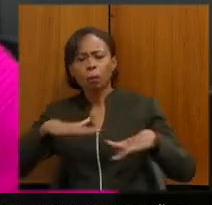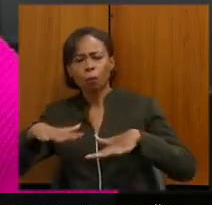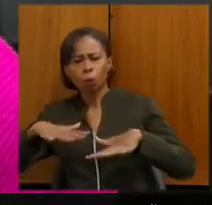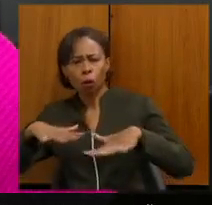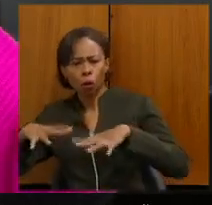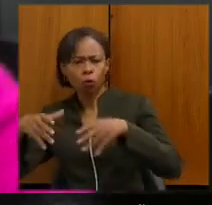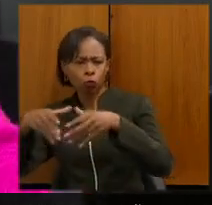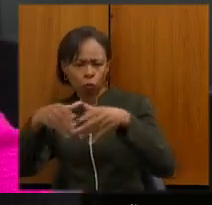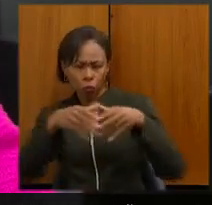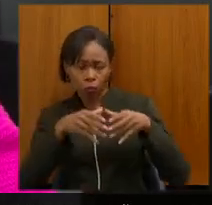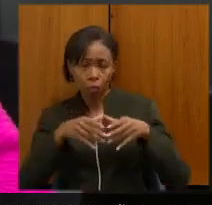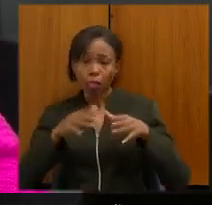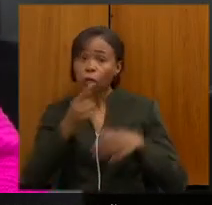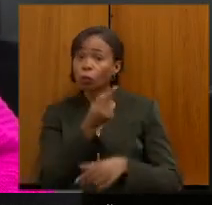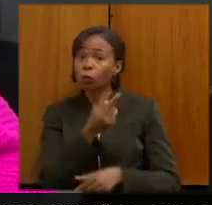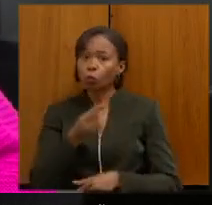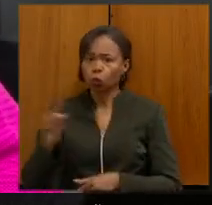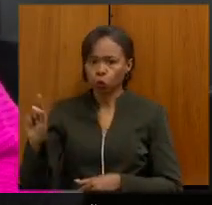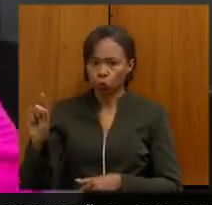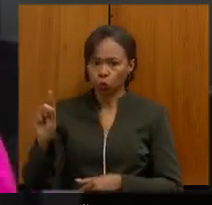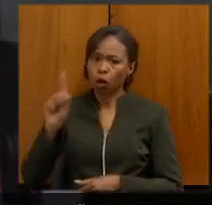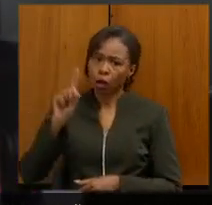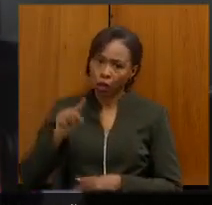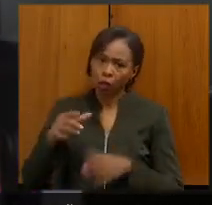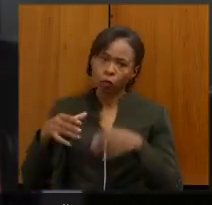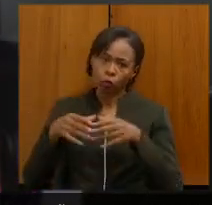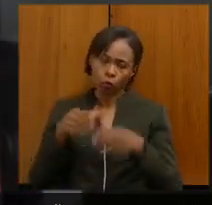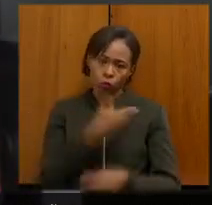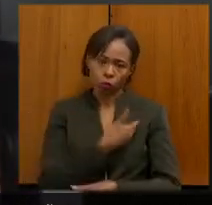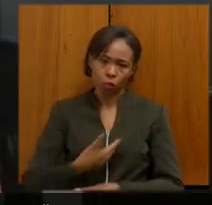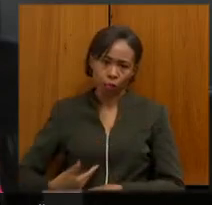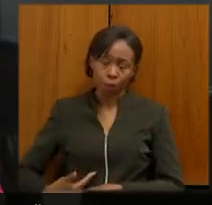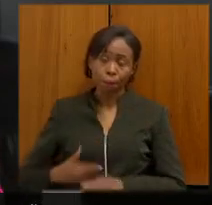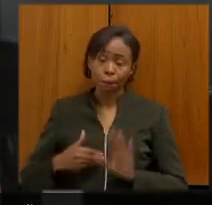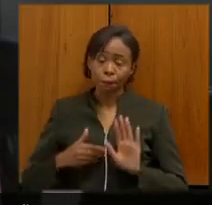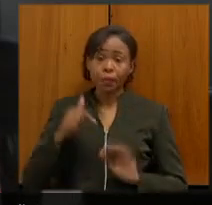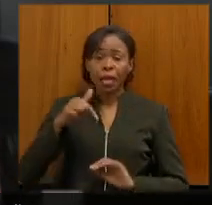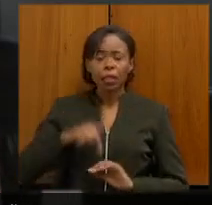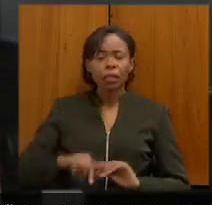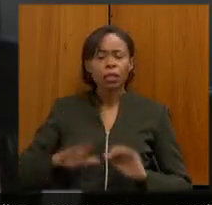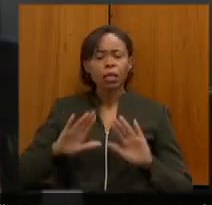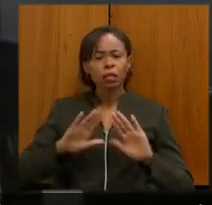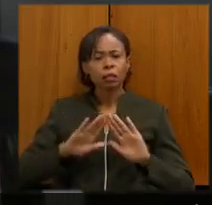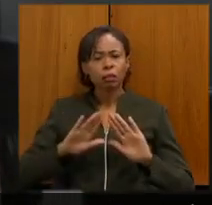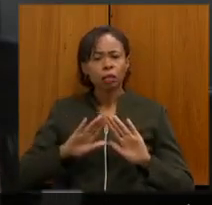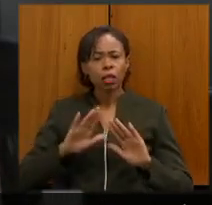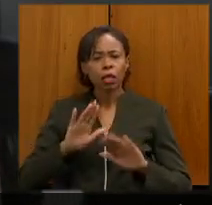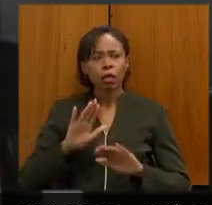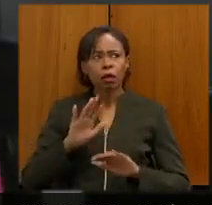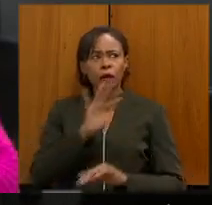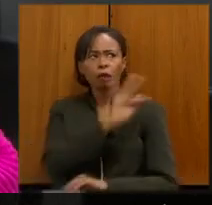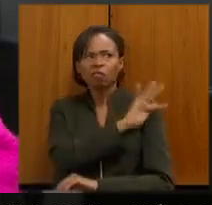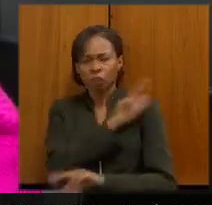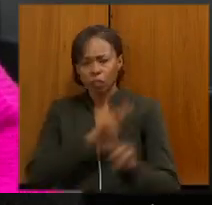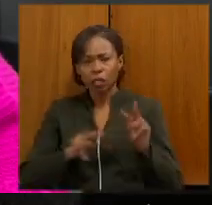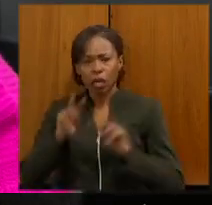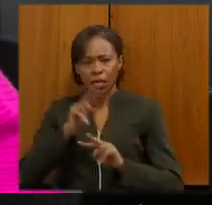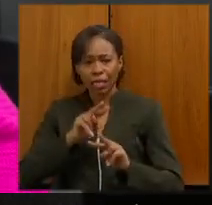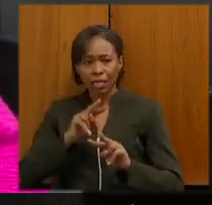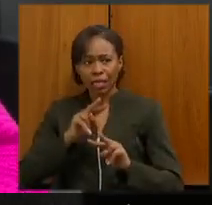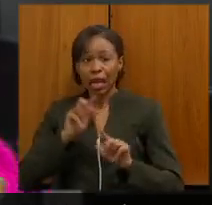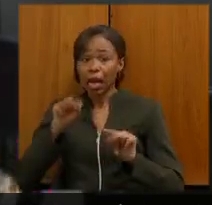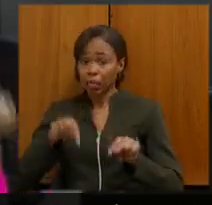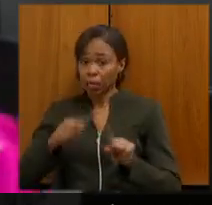e por último estado na Assembleia fiscaliza acho que essa é a fiscalizar mais ela